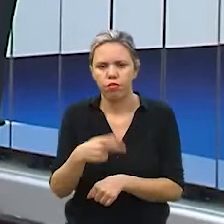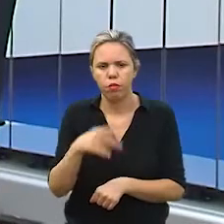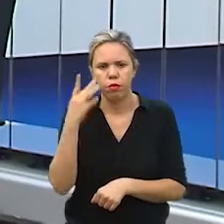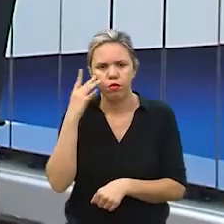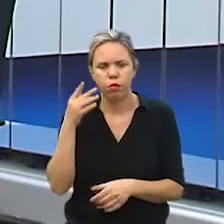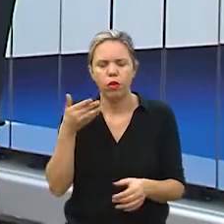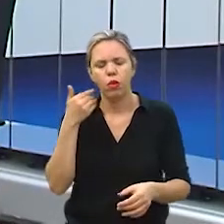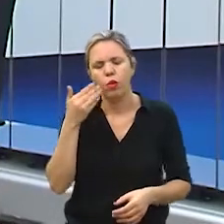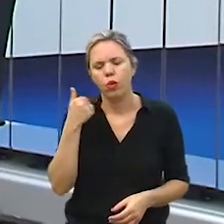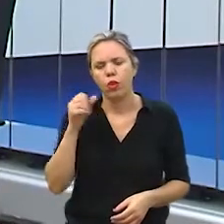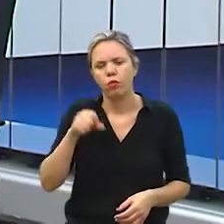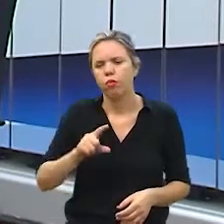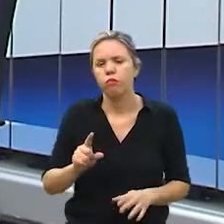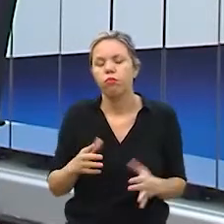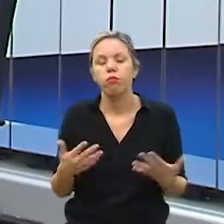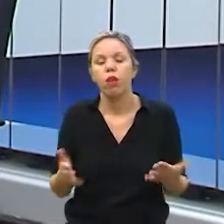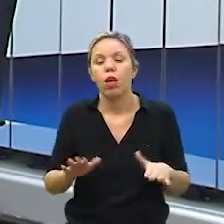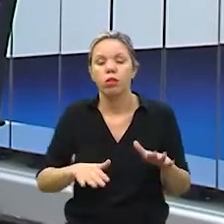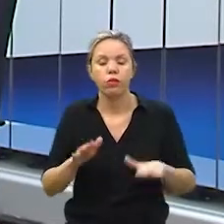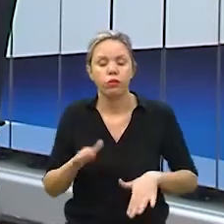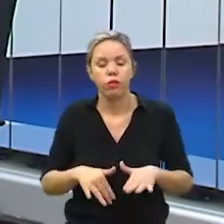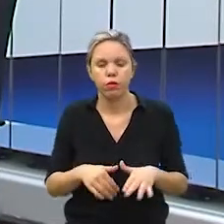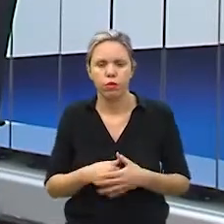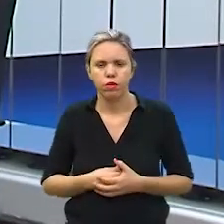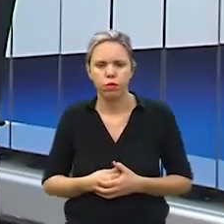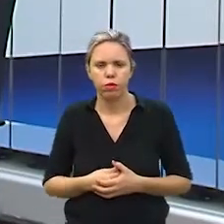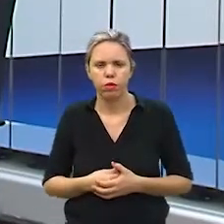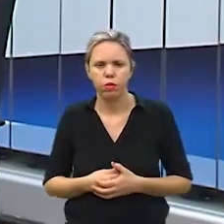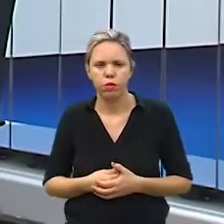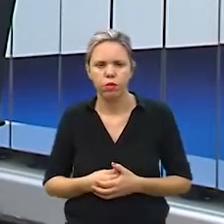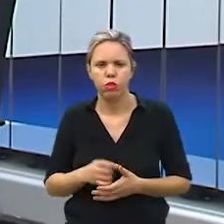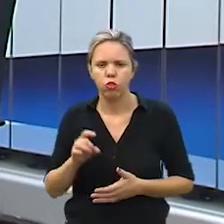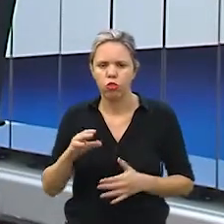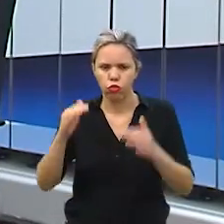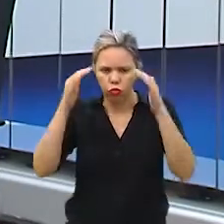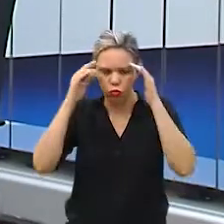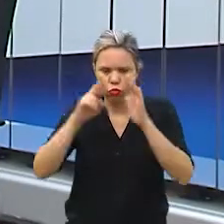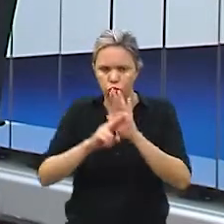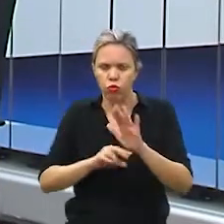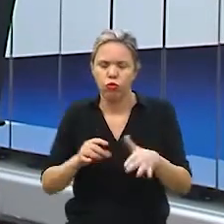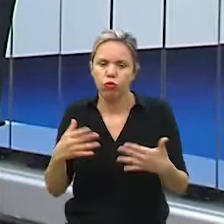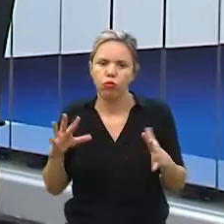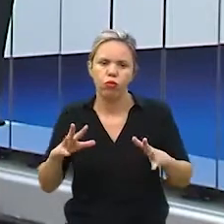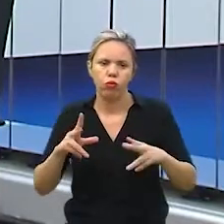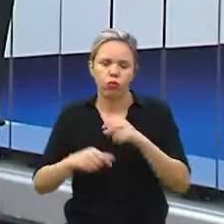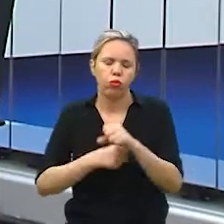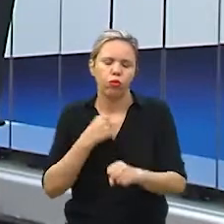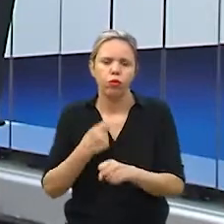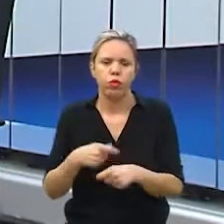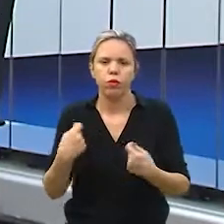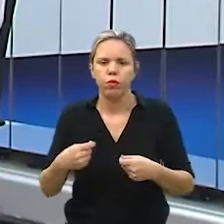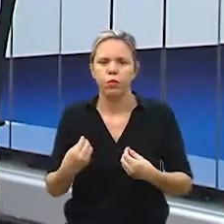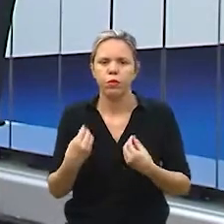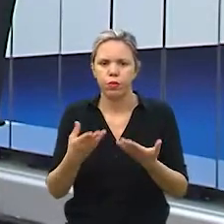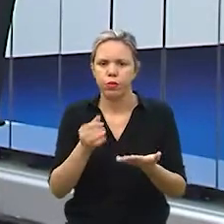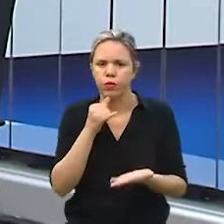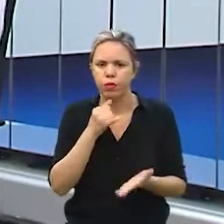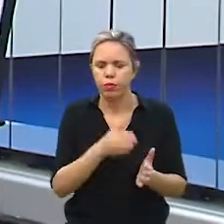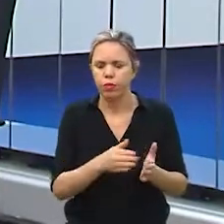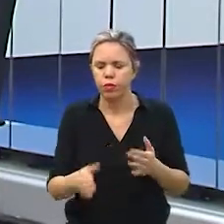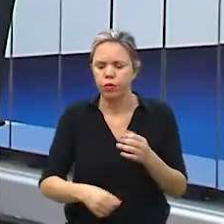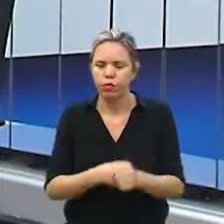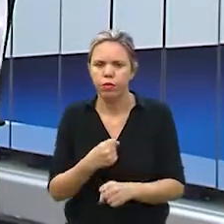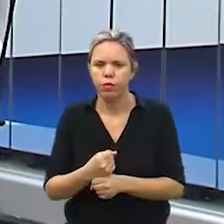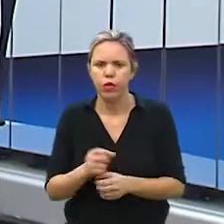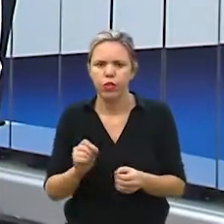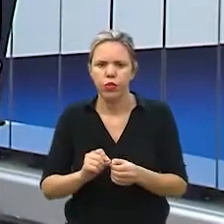bem aproveitada ou às vezes acaba sendo um cumprimento protocolar que, bom, todos os anos eu preciso enviar e ao longo do ano